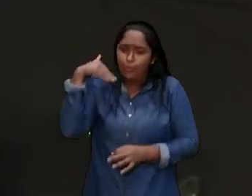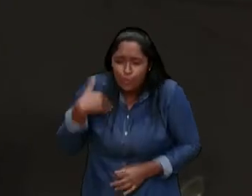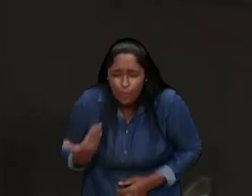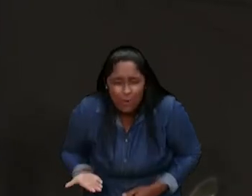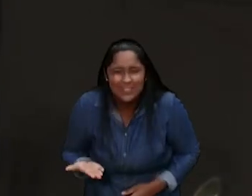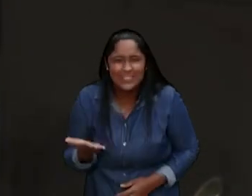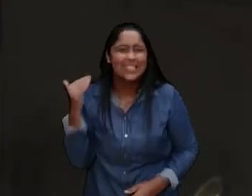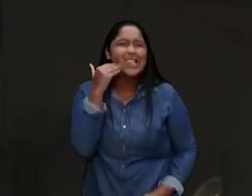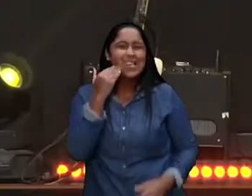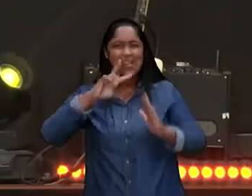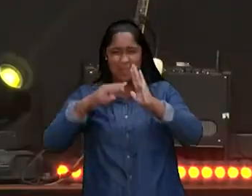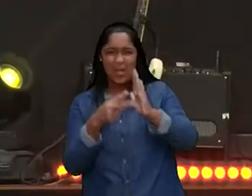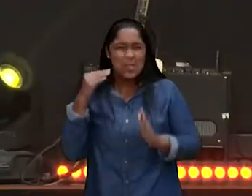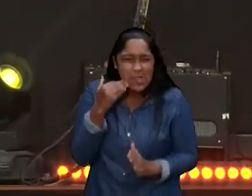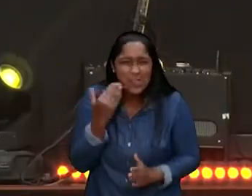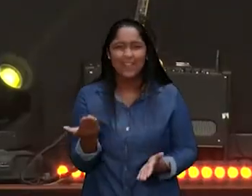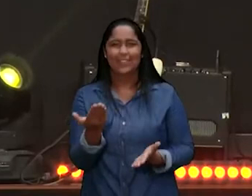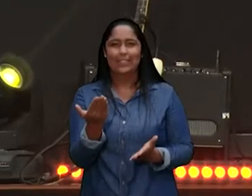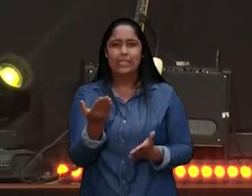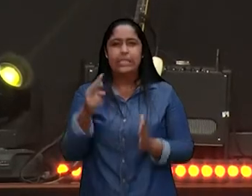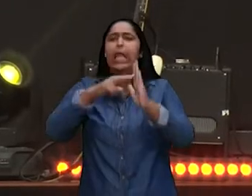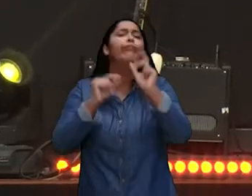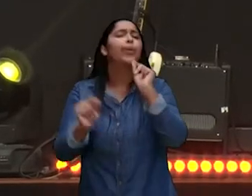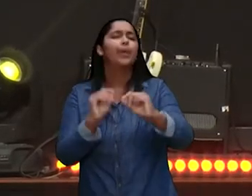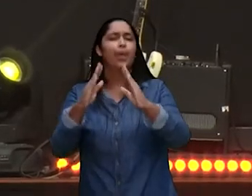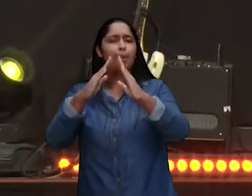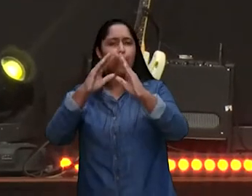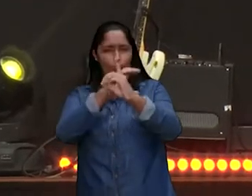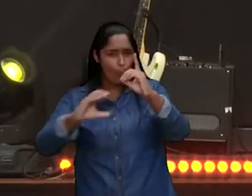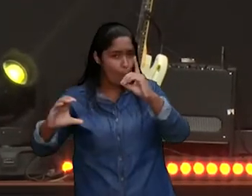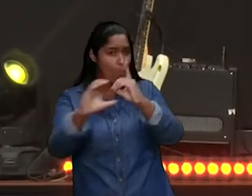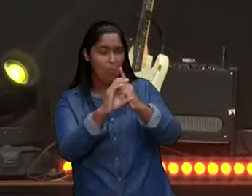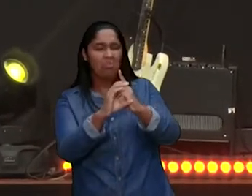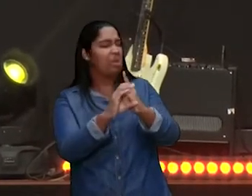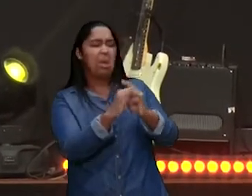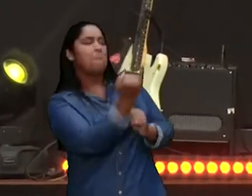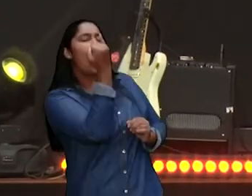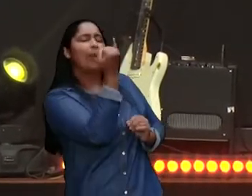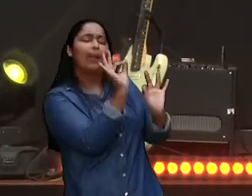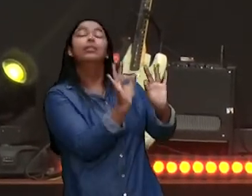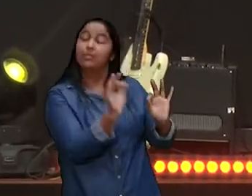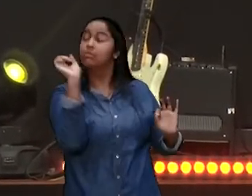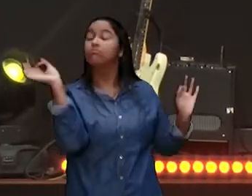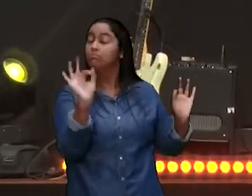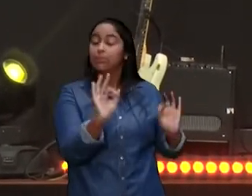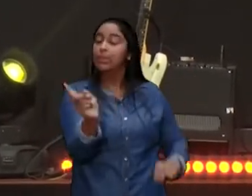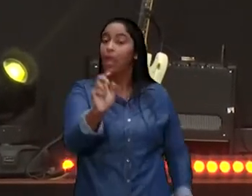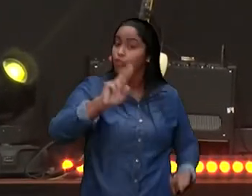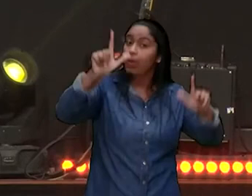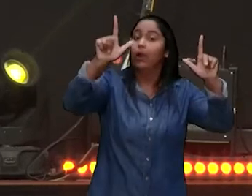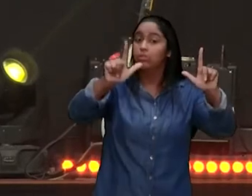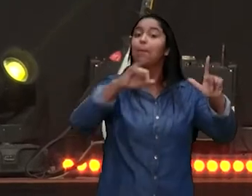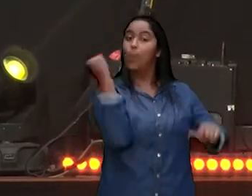dizer que o culto presencial é desprezível digito nenhum aqui mosfera de culto envolvimento da fé a palavra